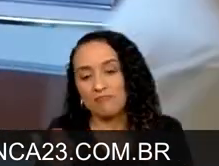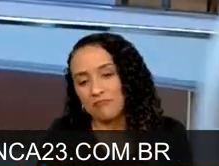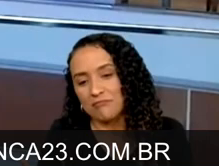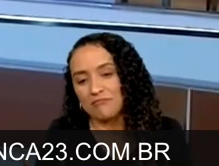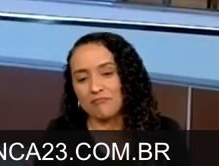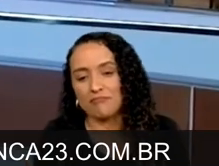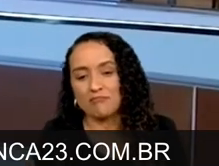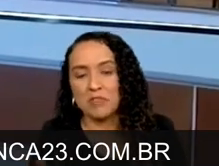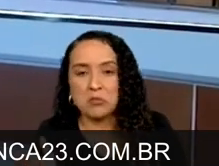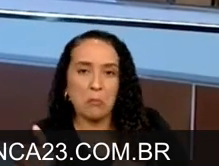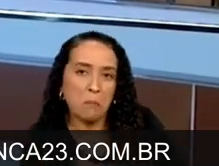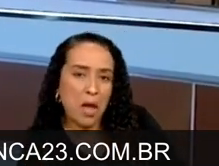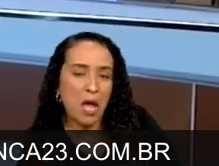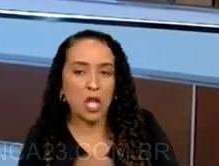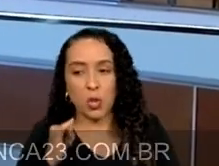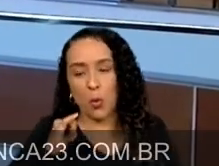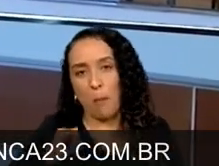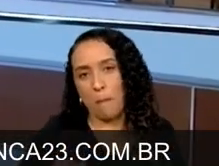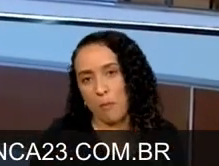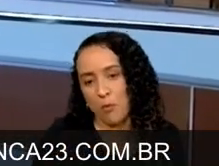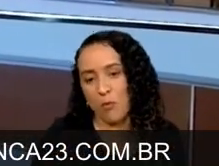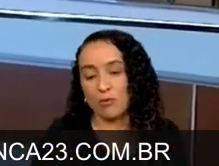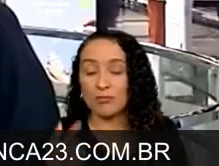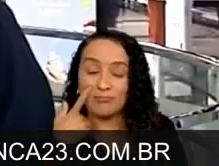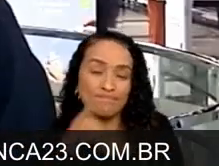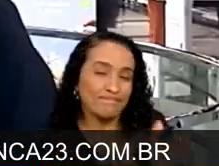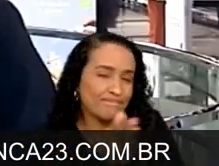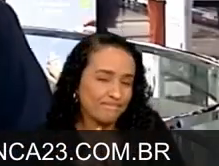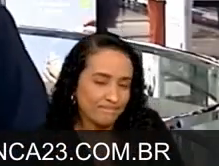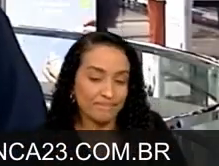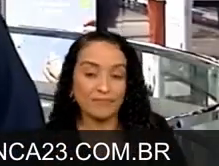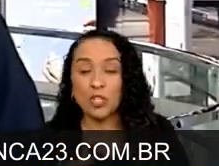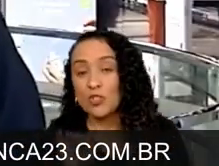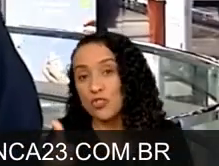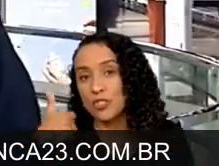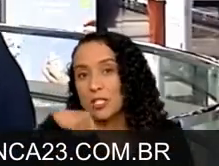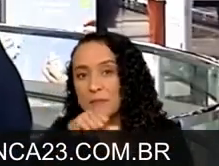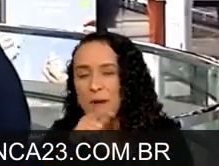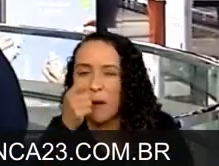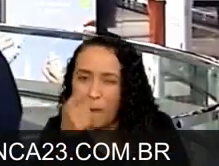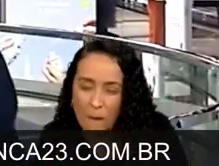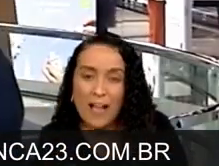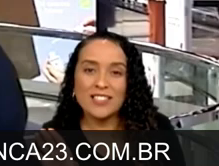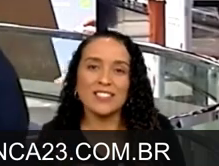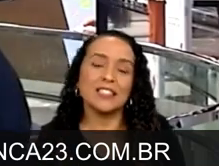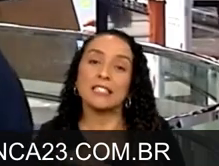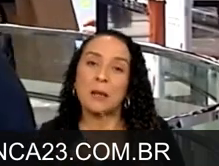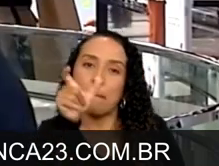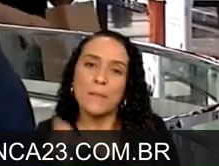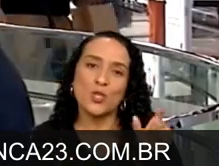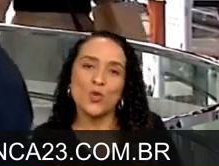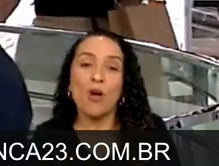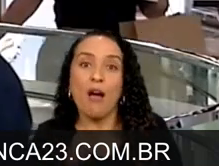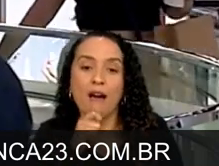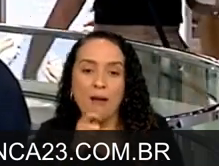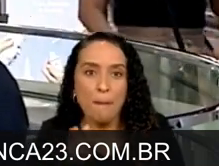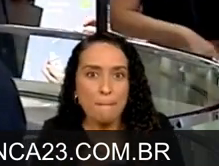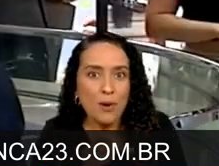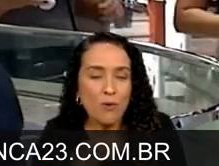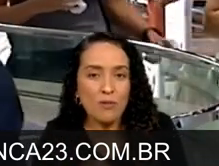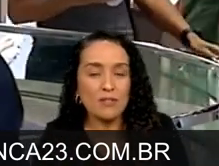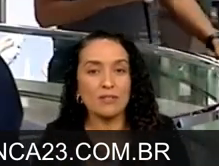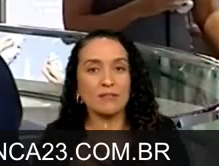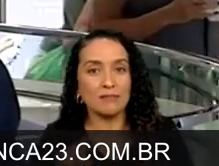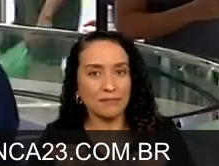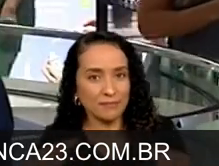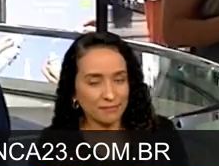um calçado, uma bolsa, tô olhando ainda. E com o Dia das Mães quase chegando, se tem gente que ainda está procurando